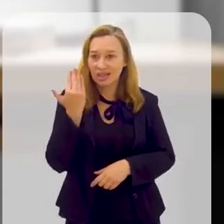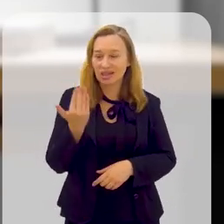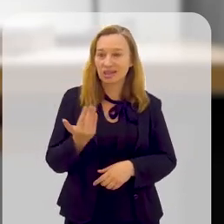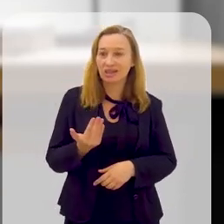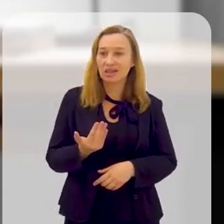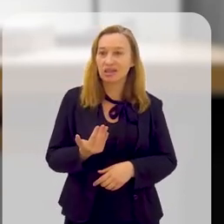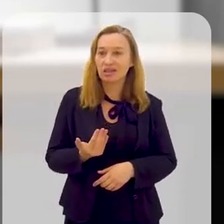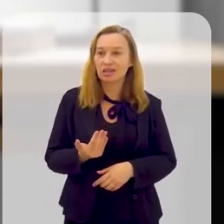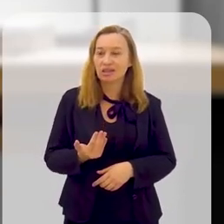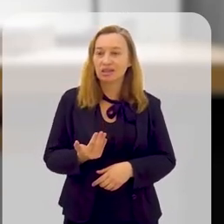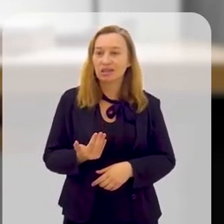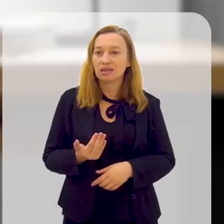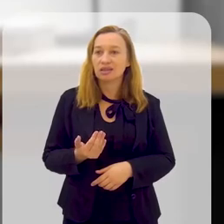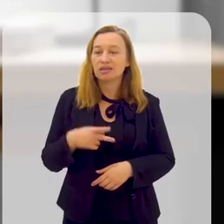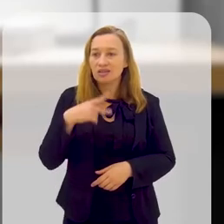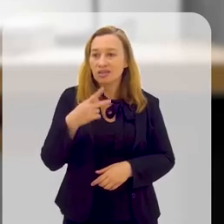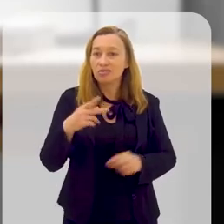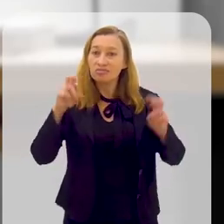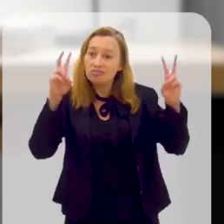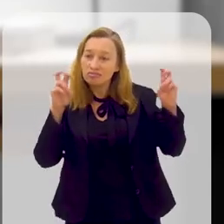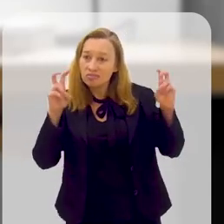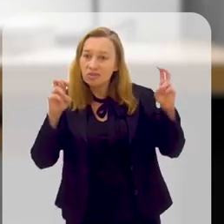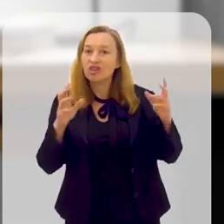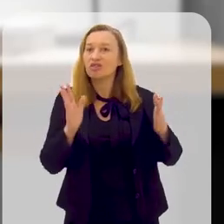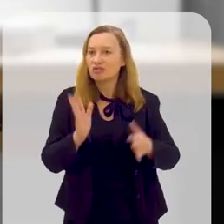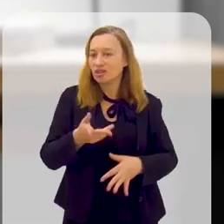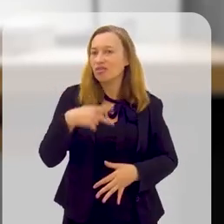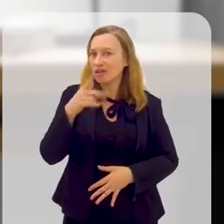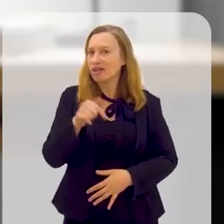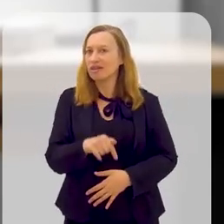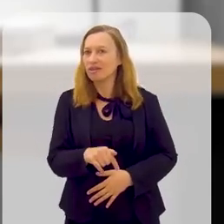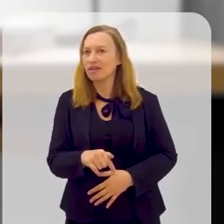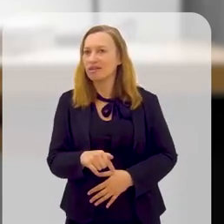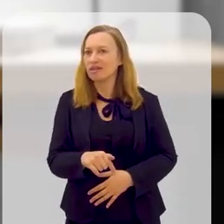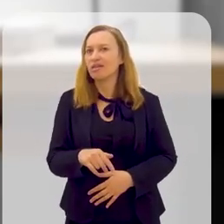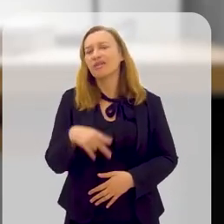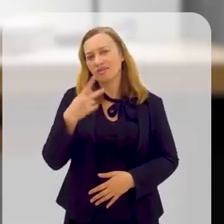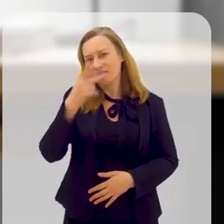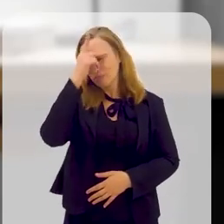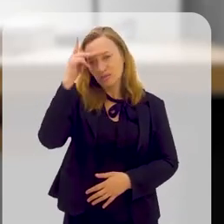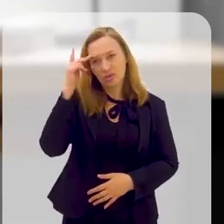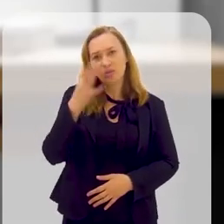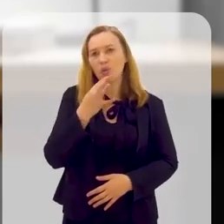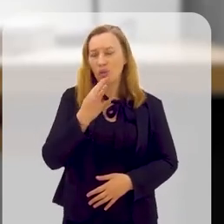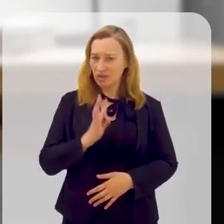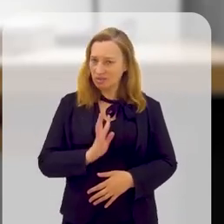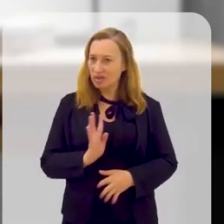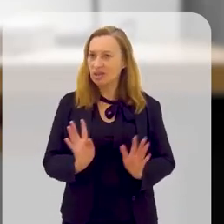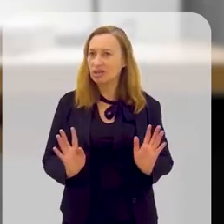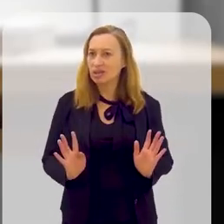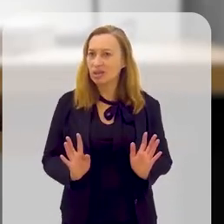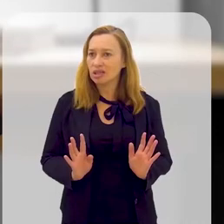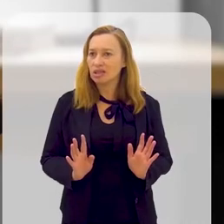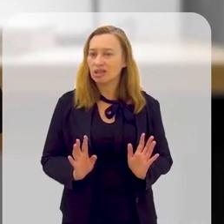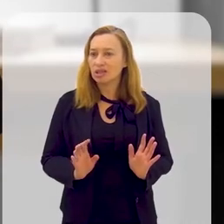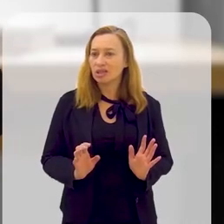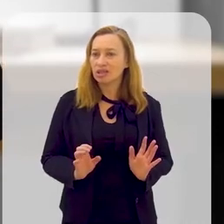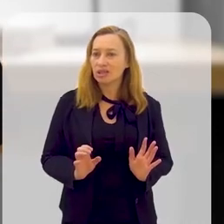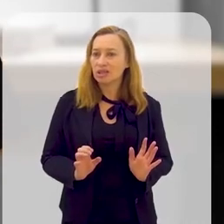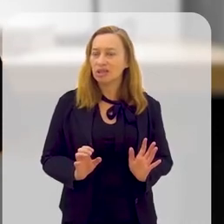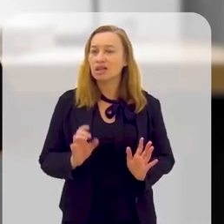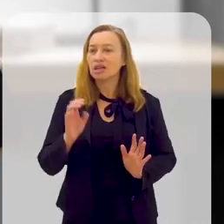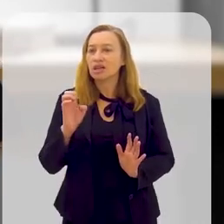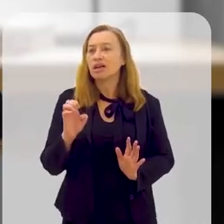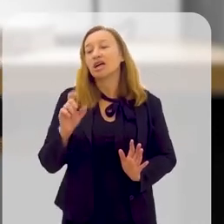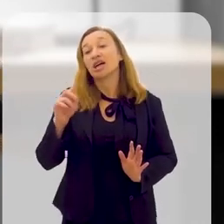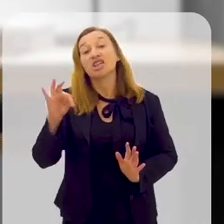entender e a gente bate naquela tecla Eu já falei aqui e falo para as pessoas que me conhecem o